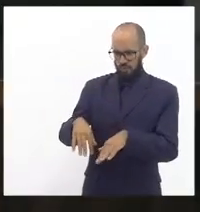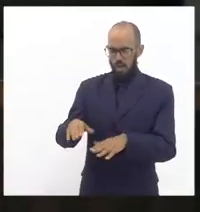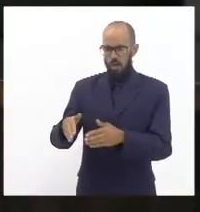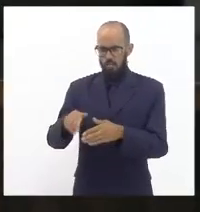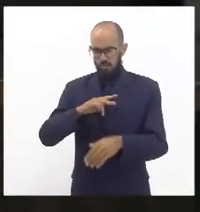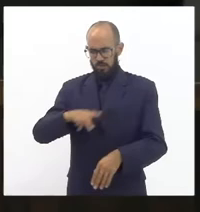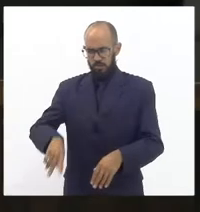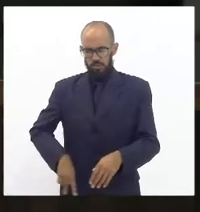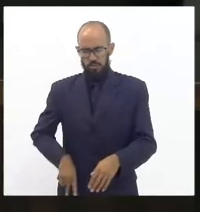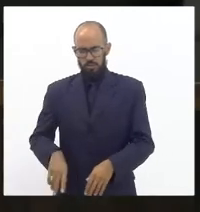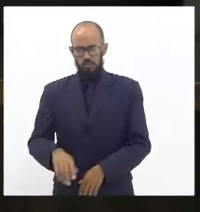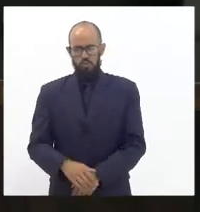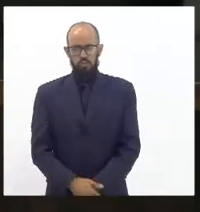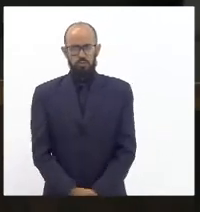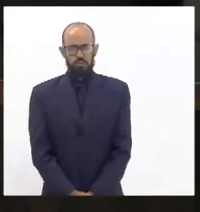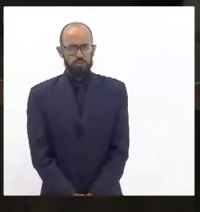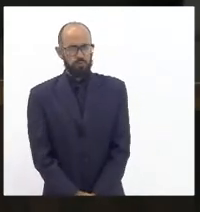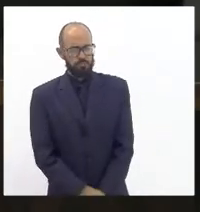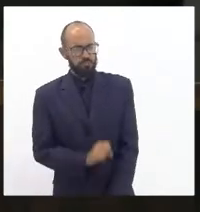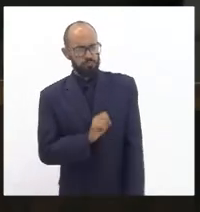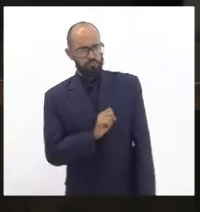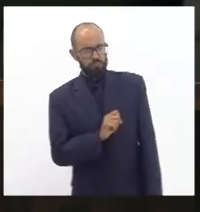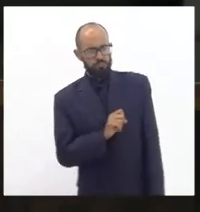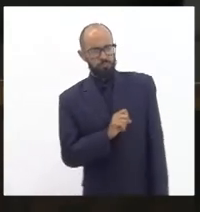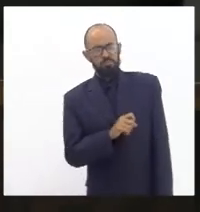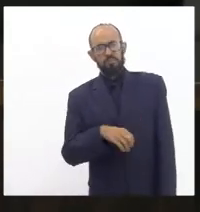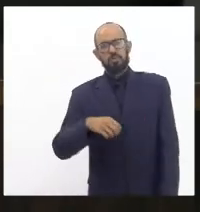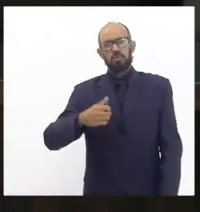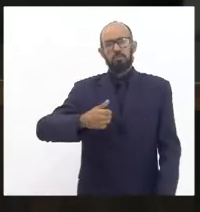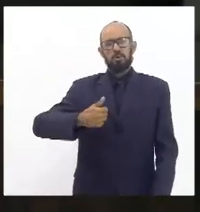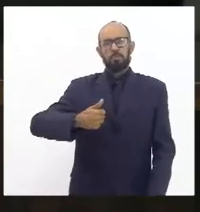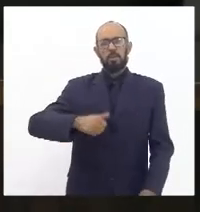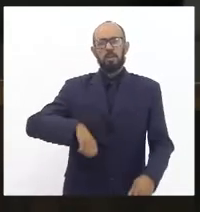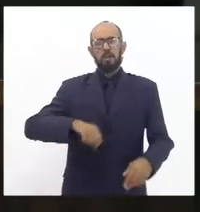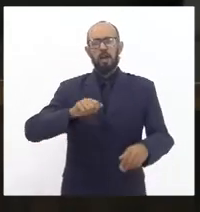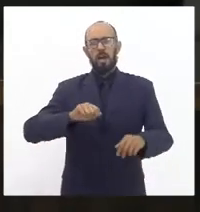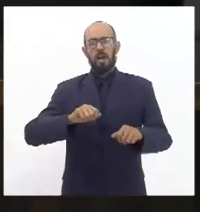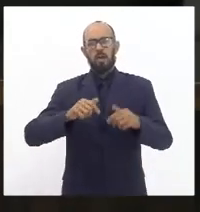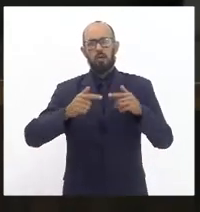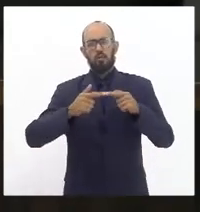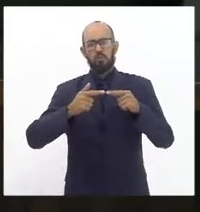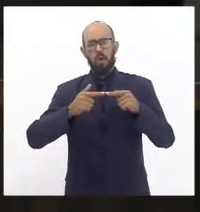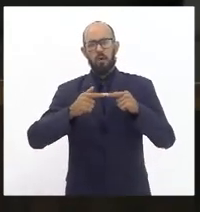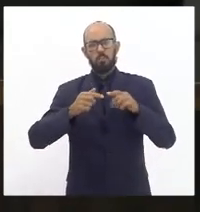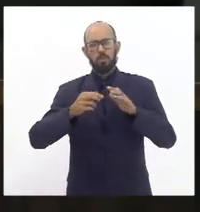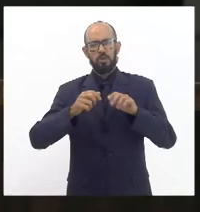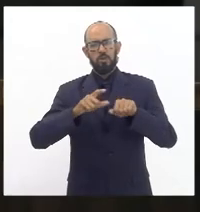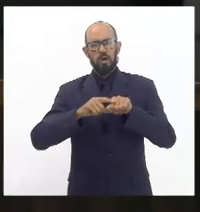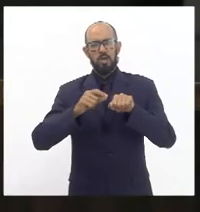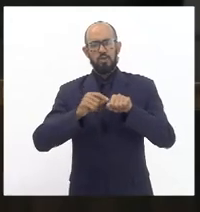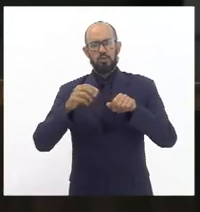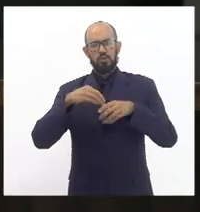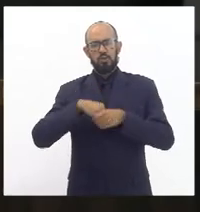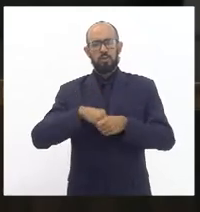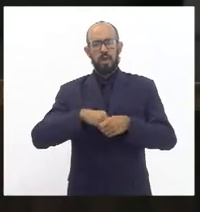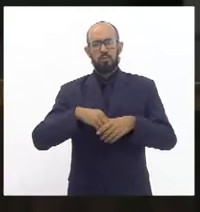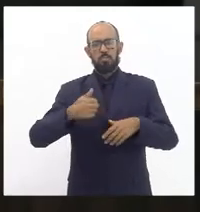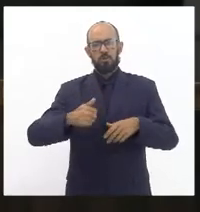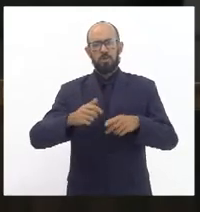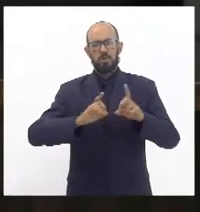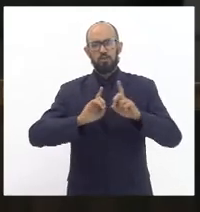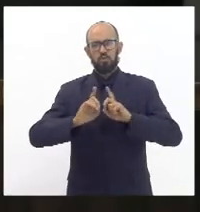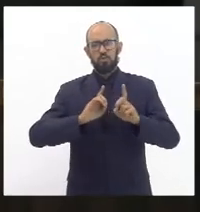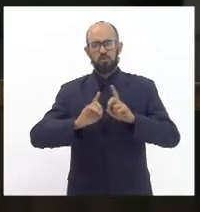luz da Ordem do mérito na ordem do dia de acordo para por meio de 47 o Regimento Interno em tramitação ordinária em primeira discussão projeto